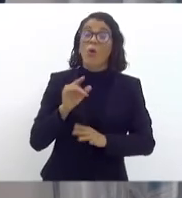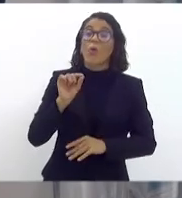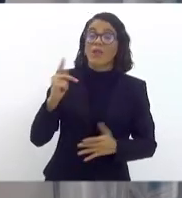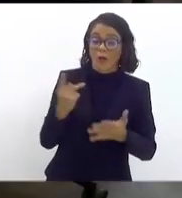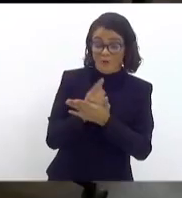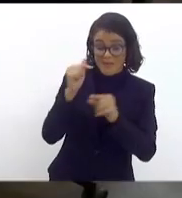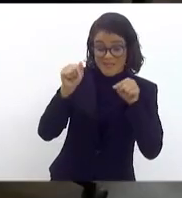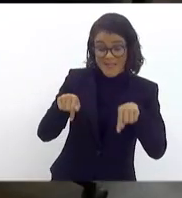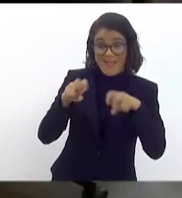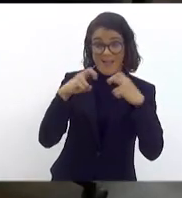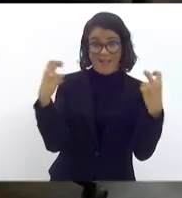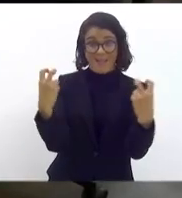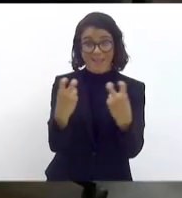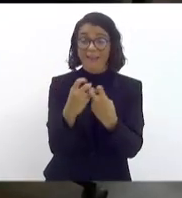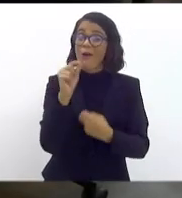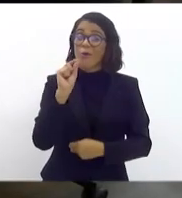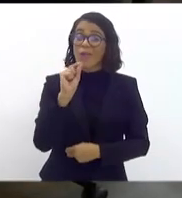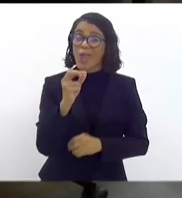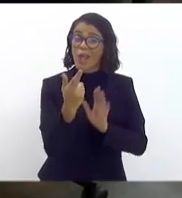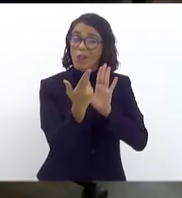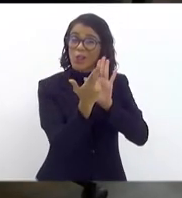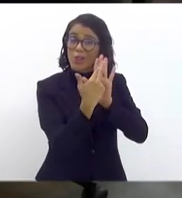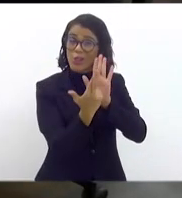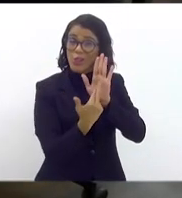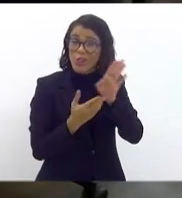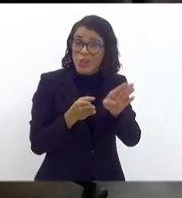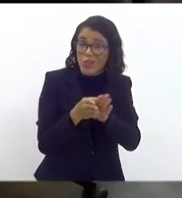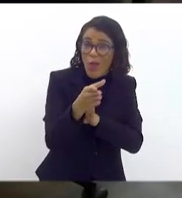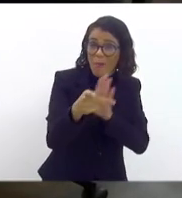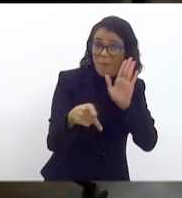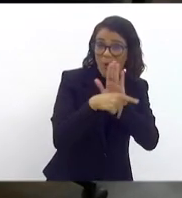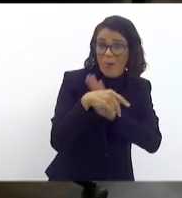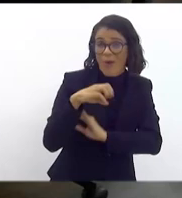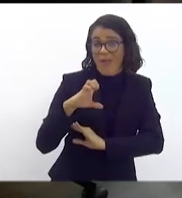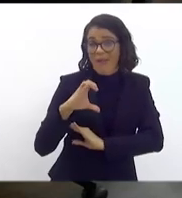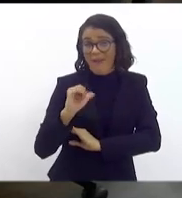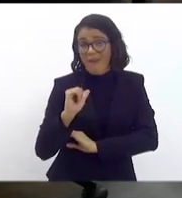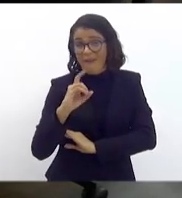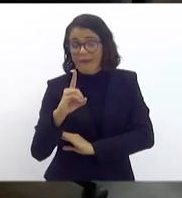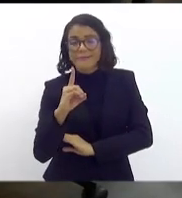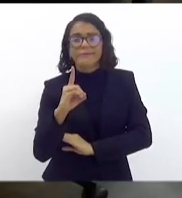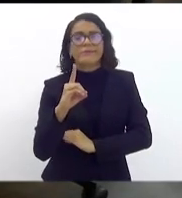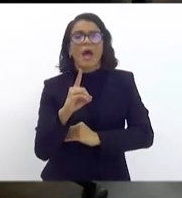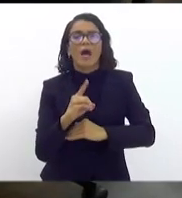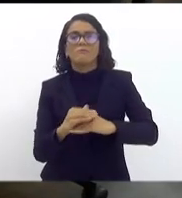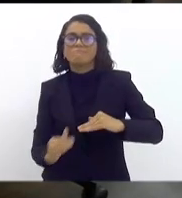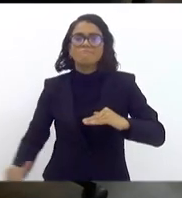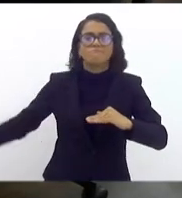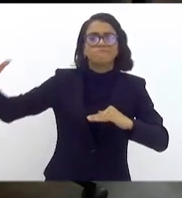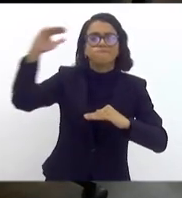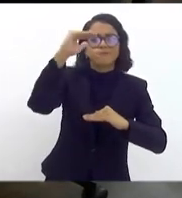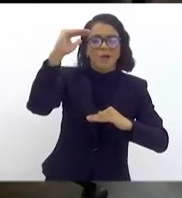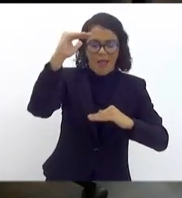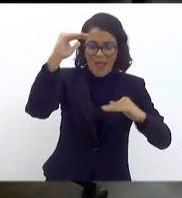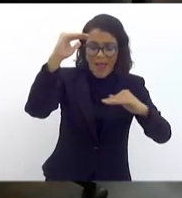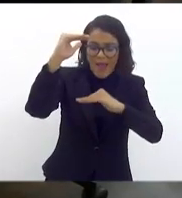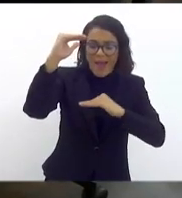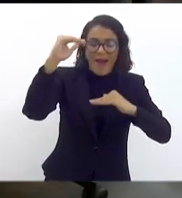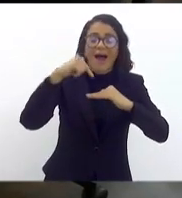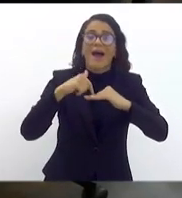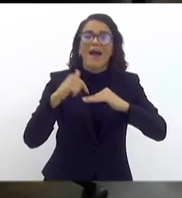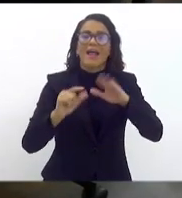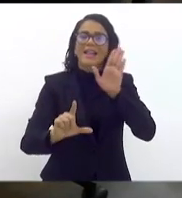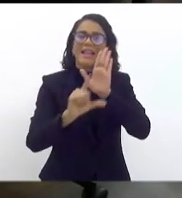me parece que as normas administrativas do ECAD estão se sobrepondo a todo o arcabouço legal